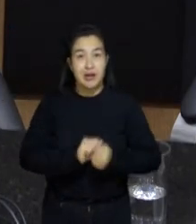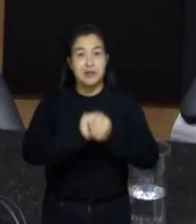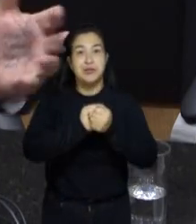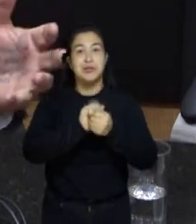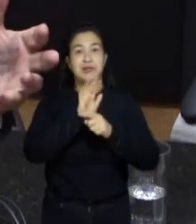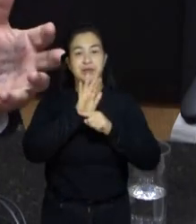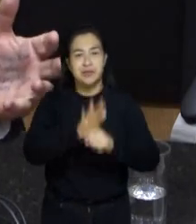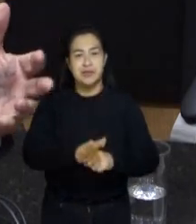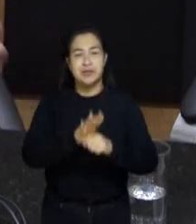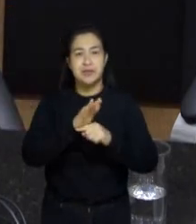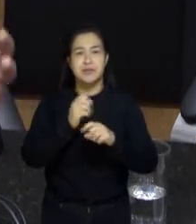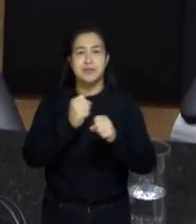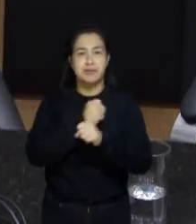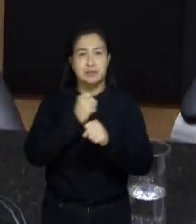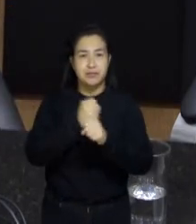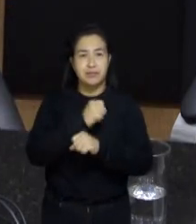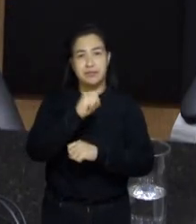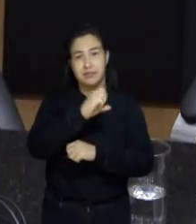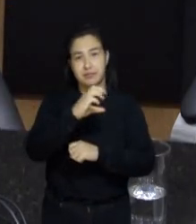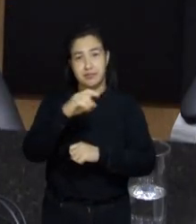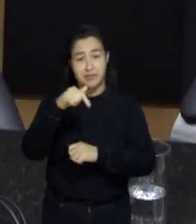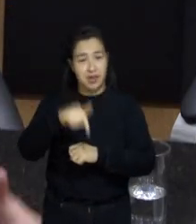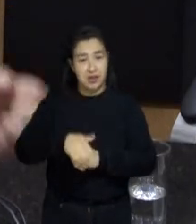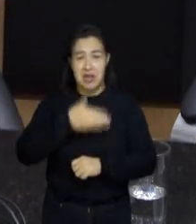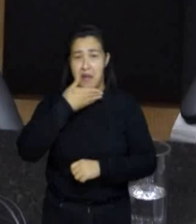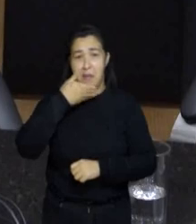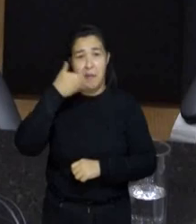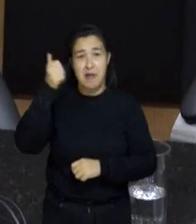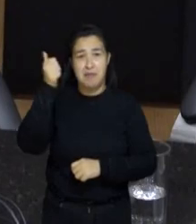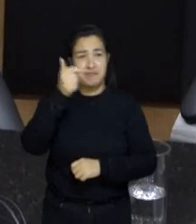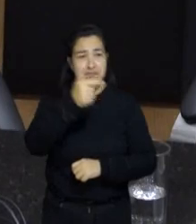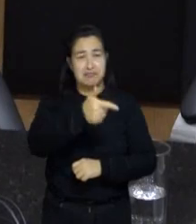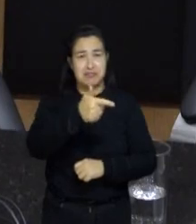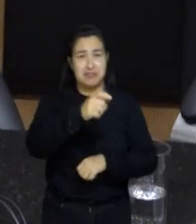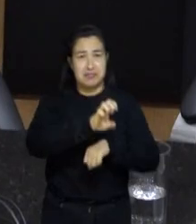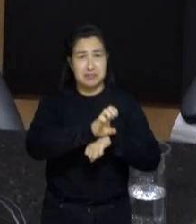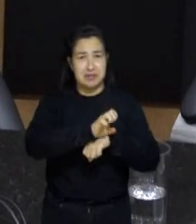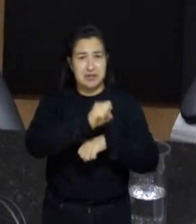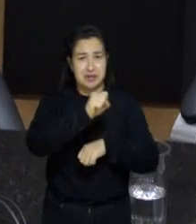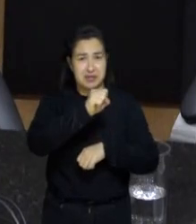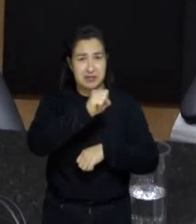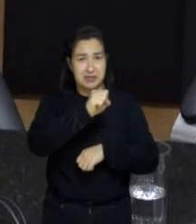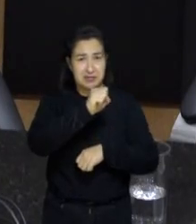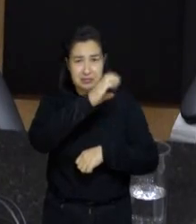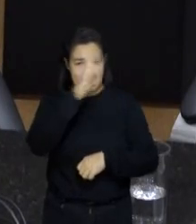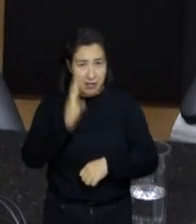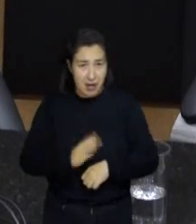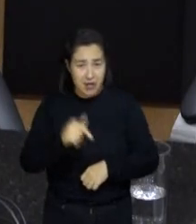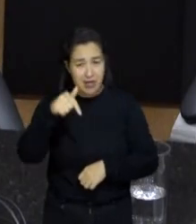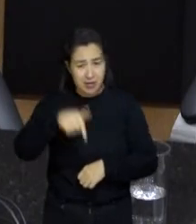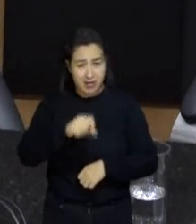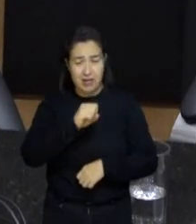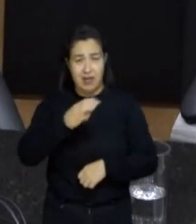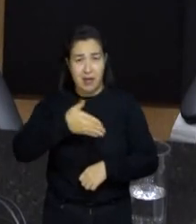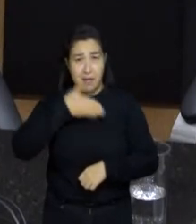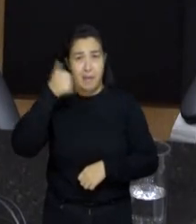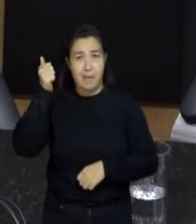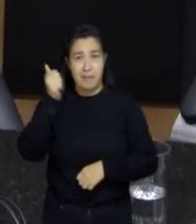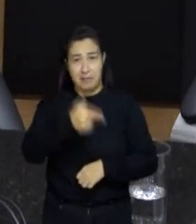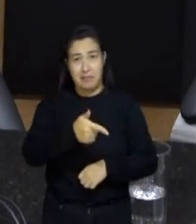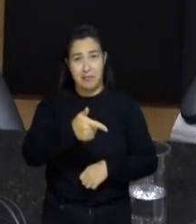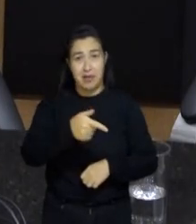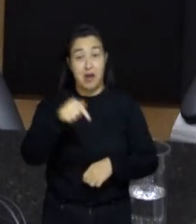Catarina, indiscutivelmente, é o melhor estado da União, mas nós podemos muito mais. Unidos, fortes,